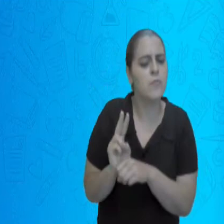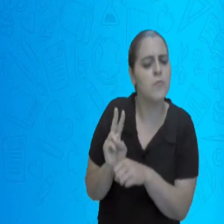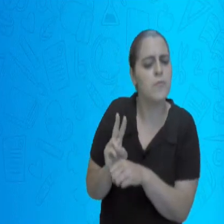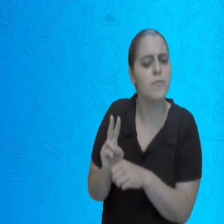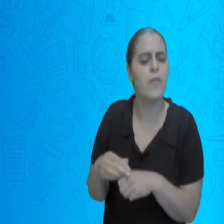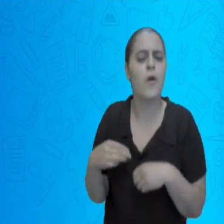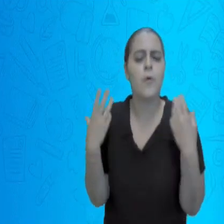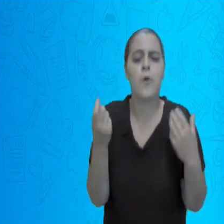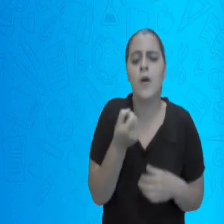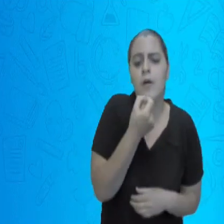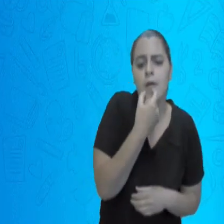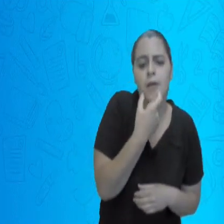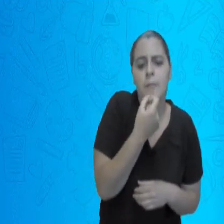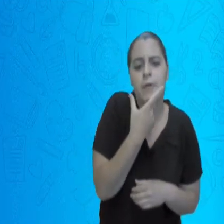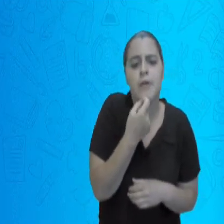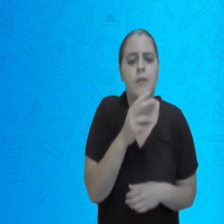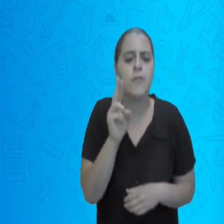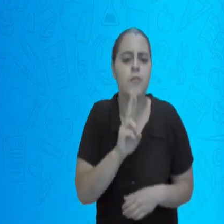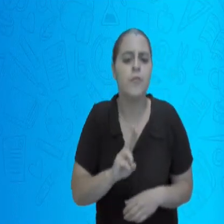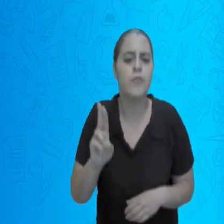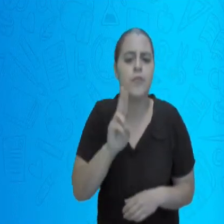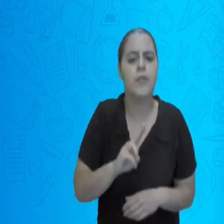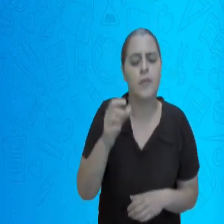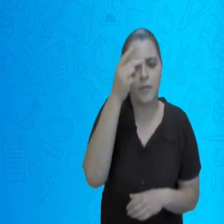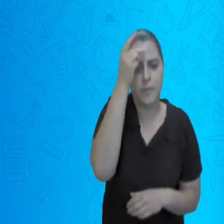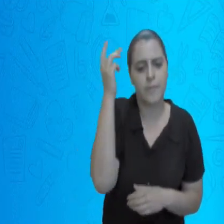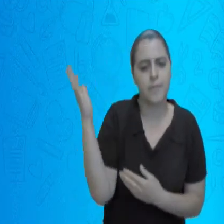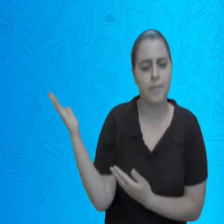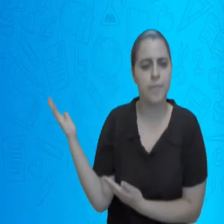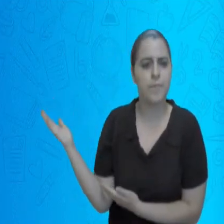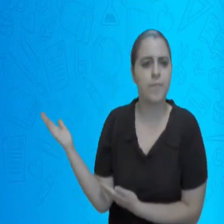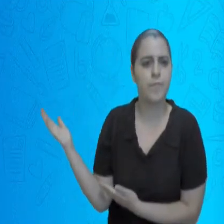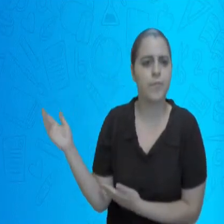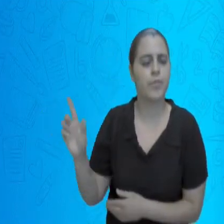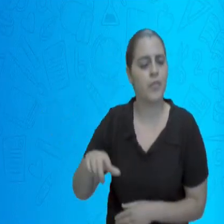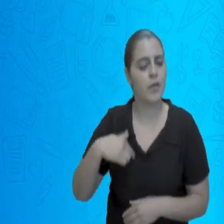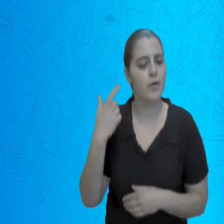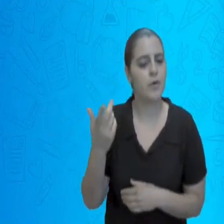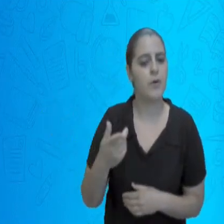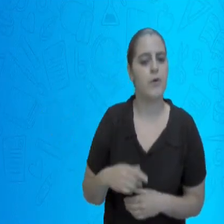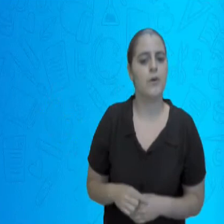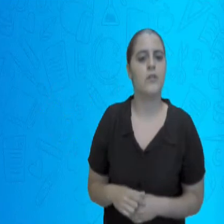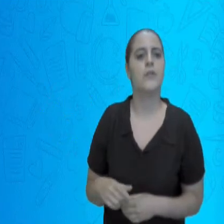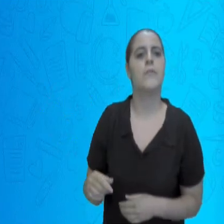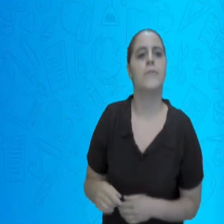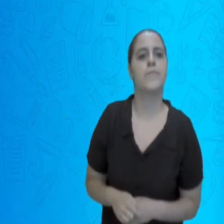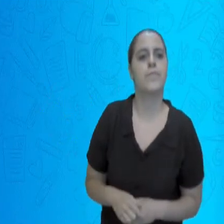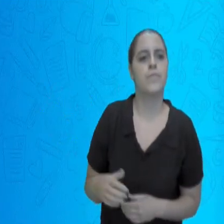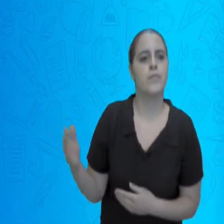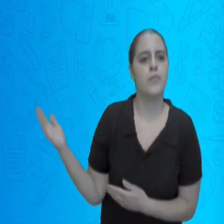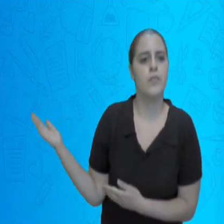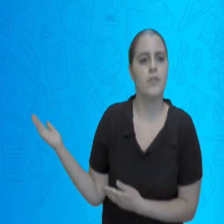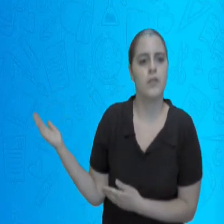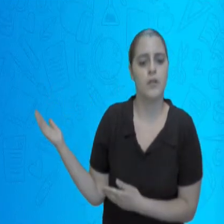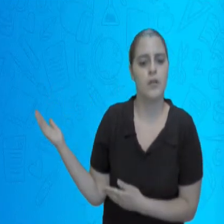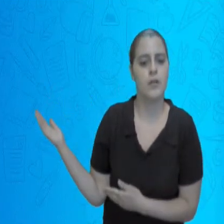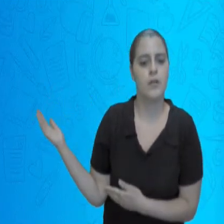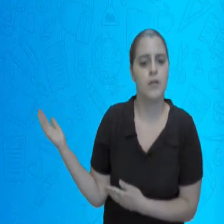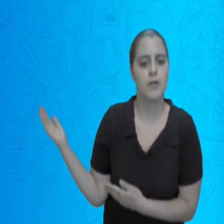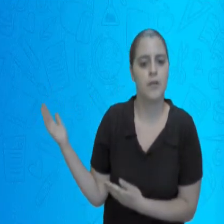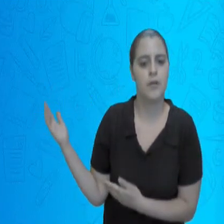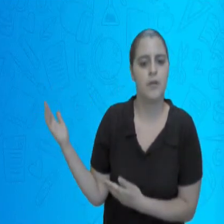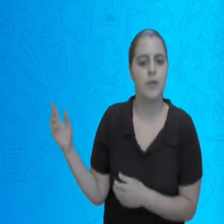de medicamento vai ser usado para combater essa bactéria. E as cianobactérias, que são as